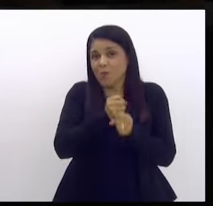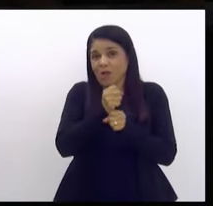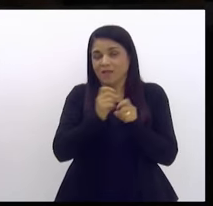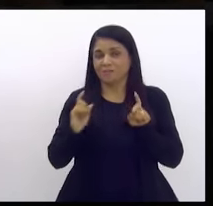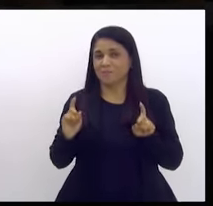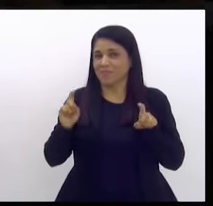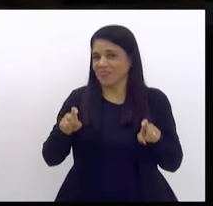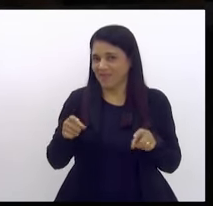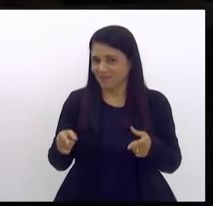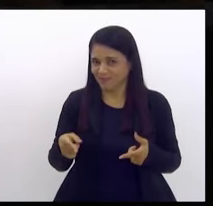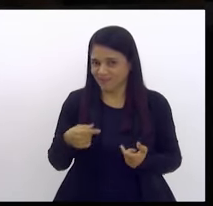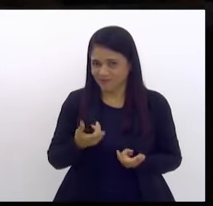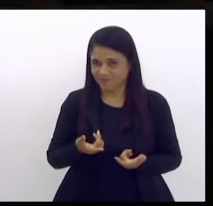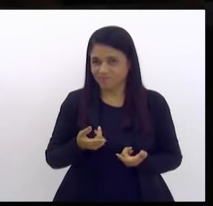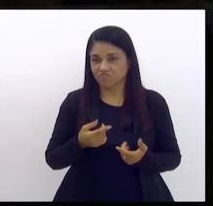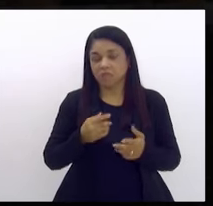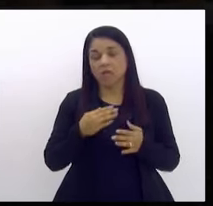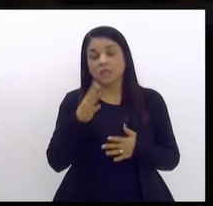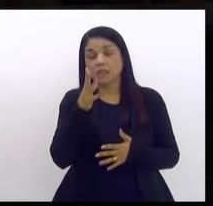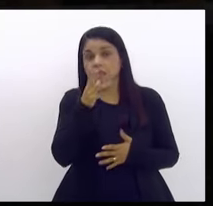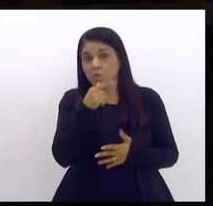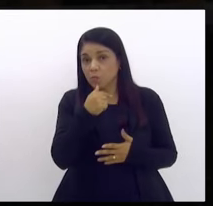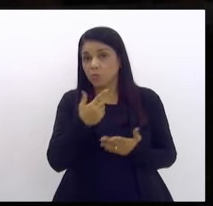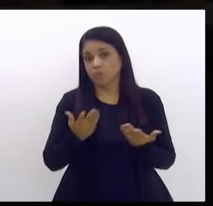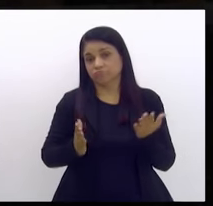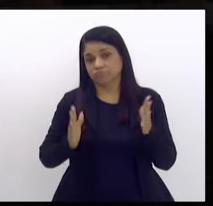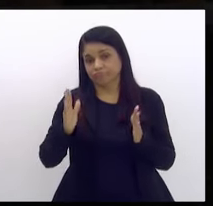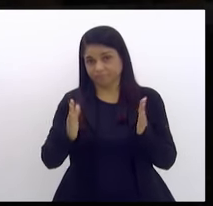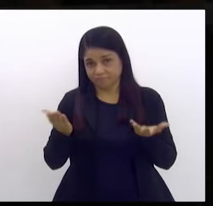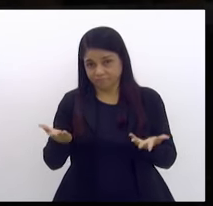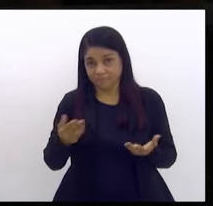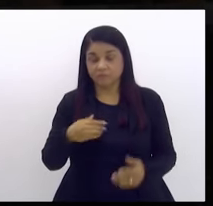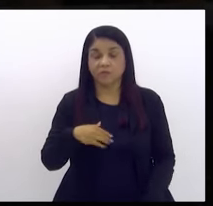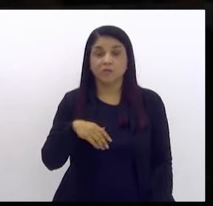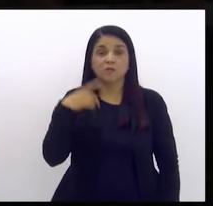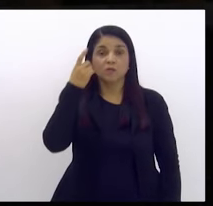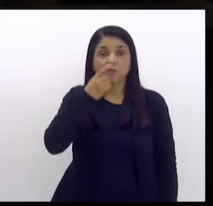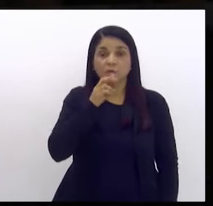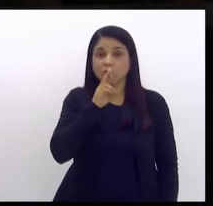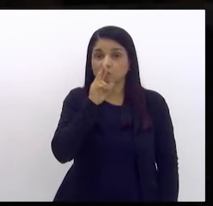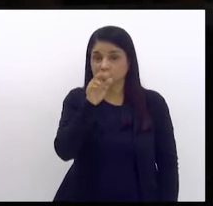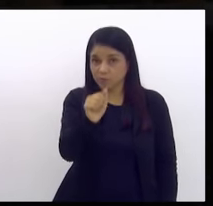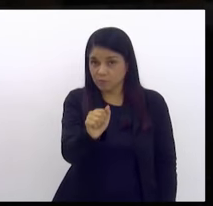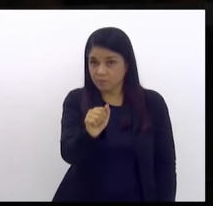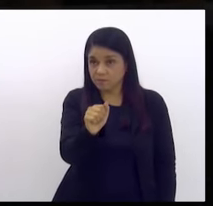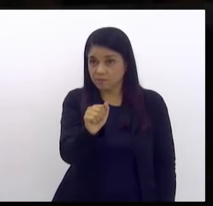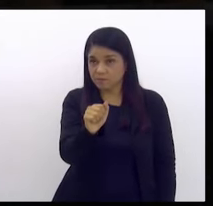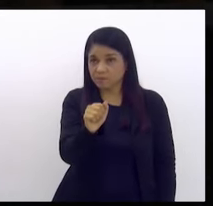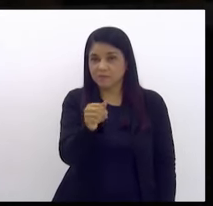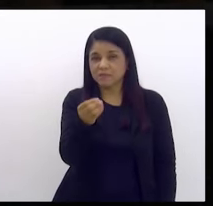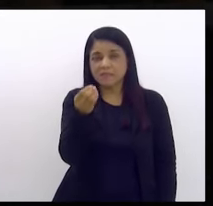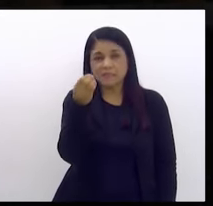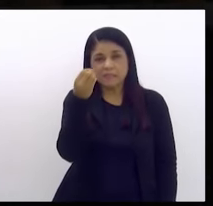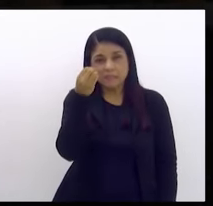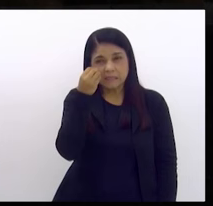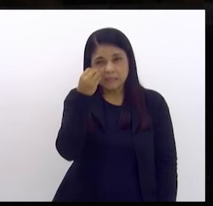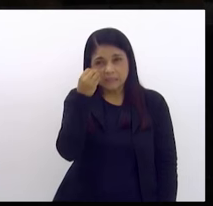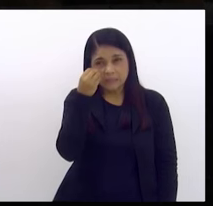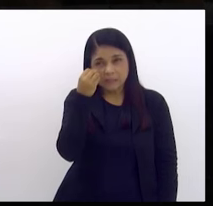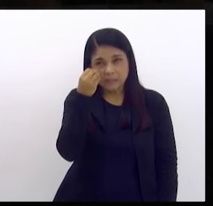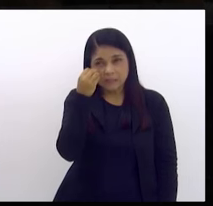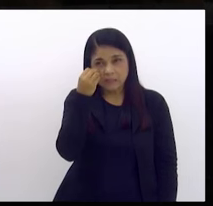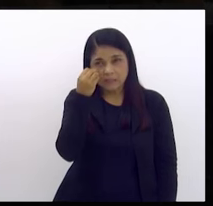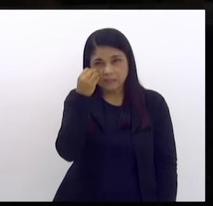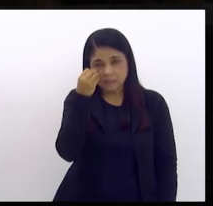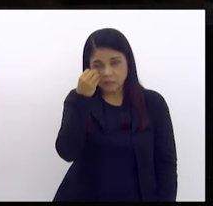isso ficou tanto tempo assim. E o deputado Rodrigo Amorim, que tentou pisar, e tentou